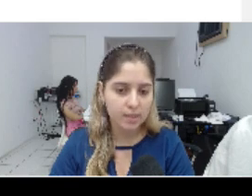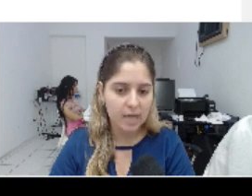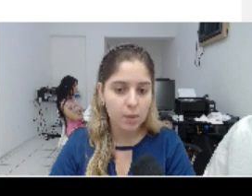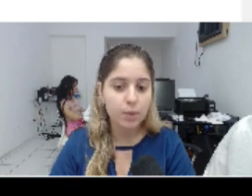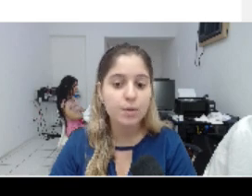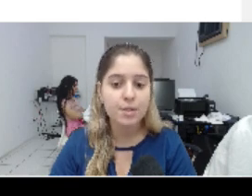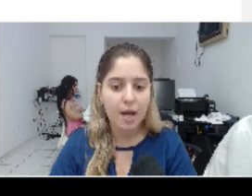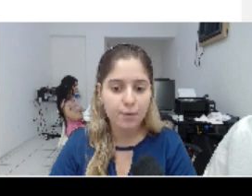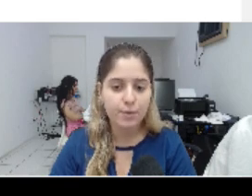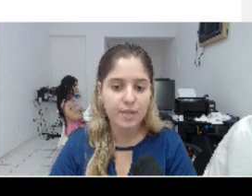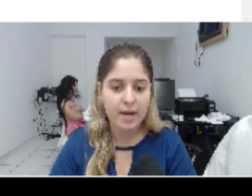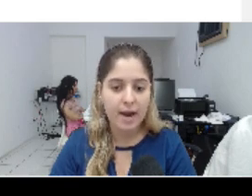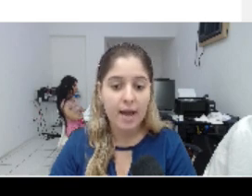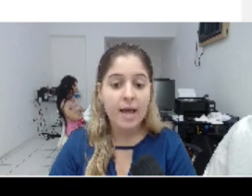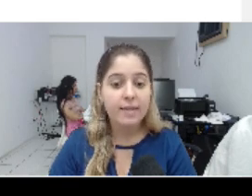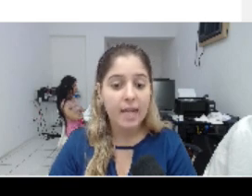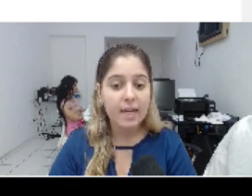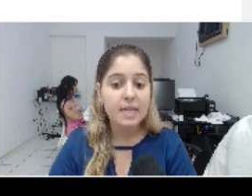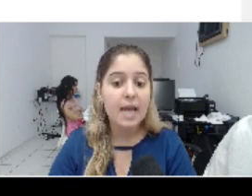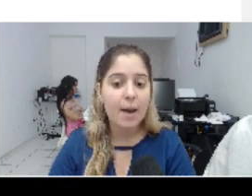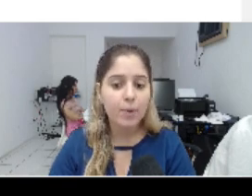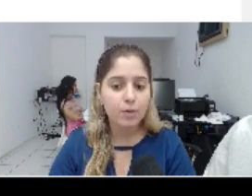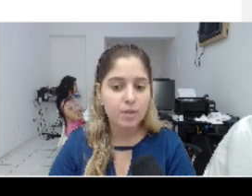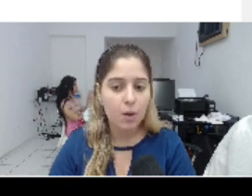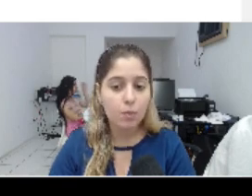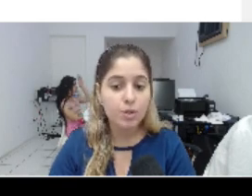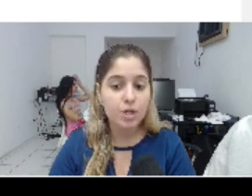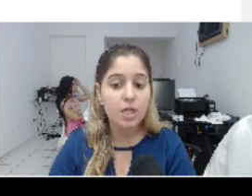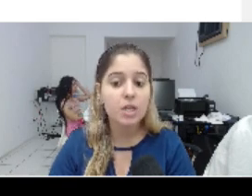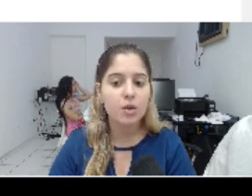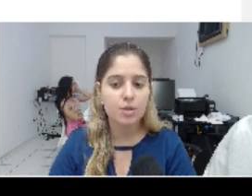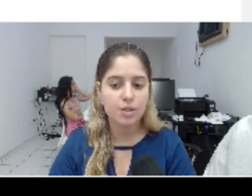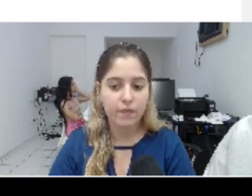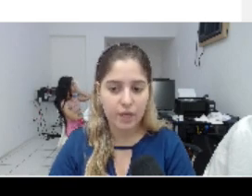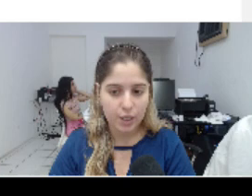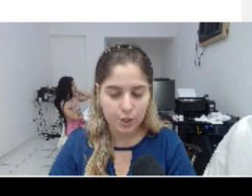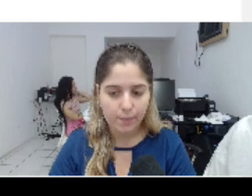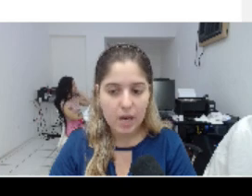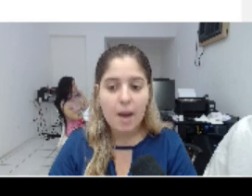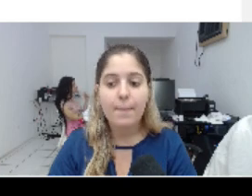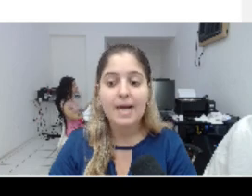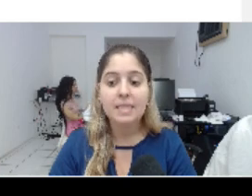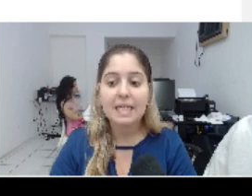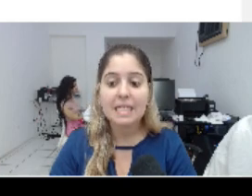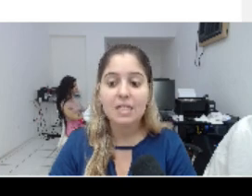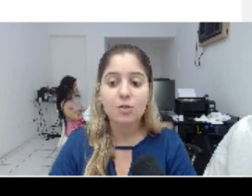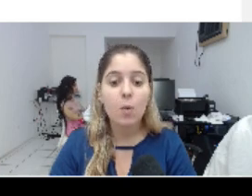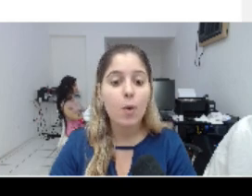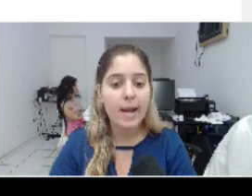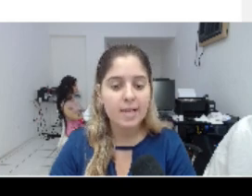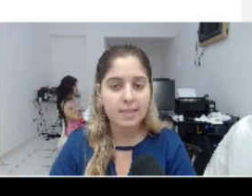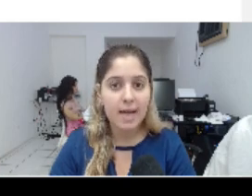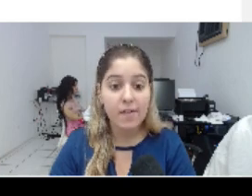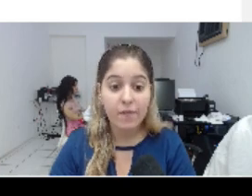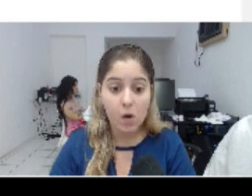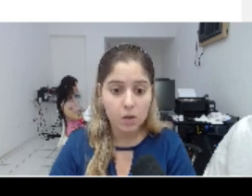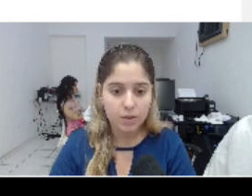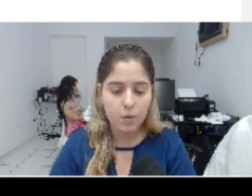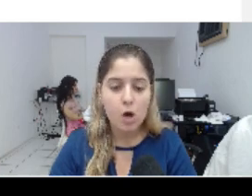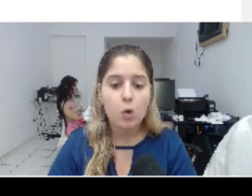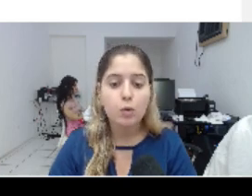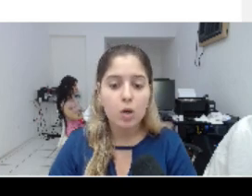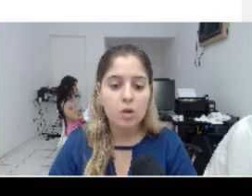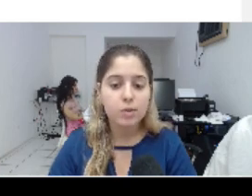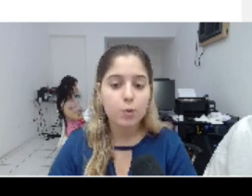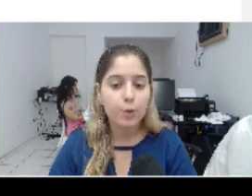o potencial que o estado do Ceará tem na produção de hidrogênio verde. Parcerias como essa